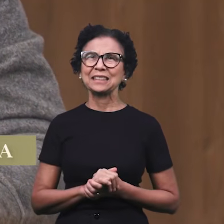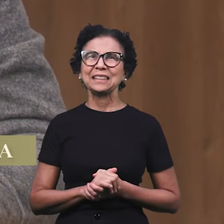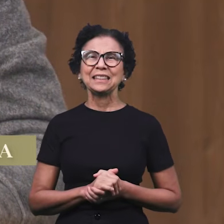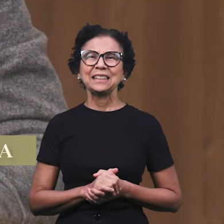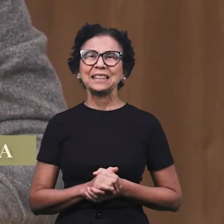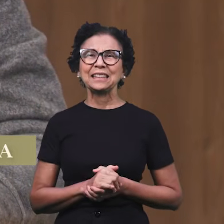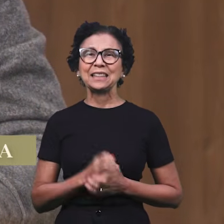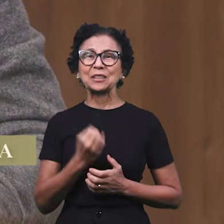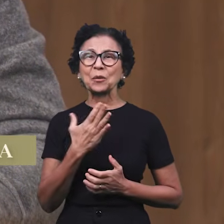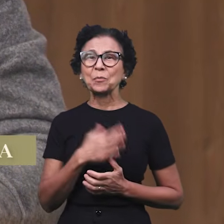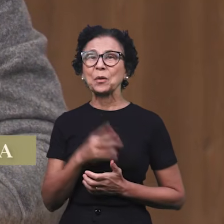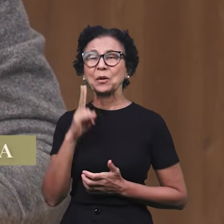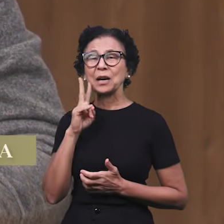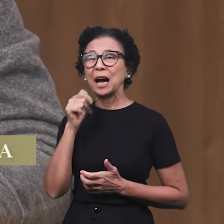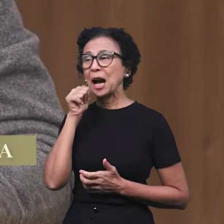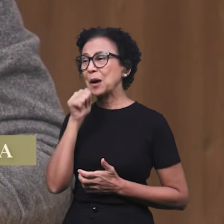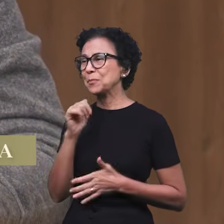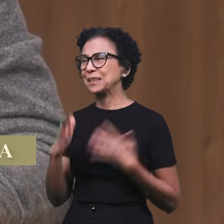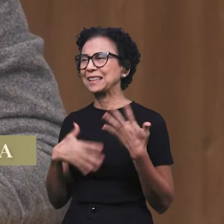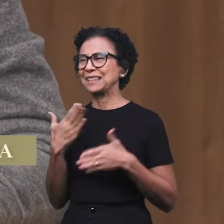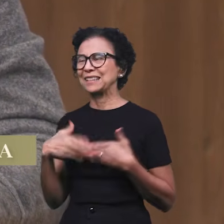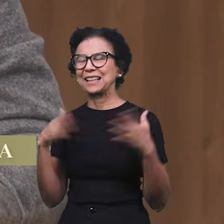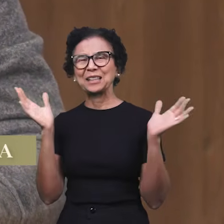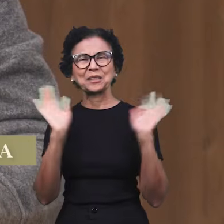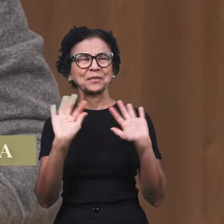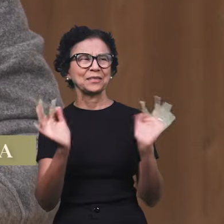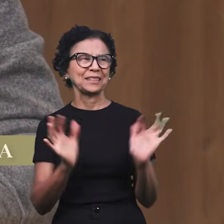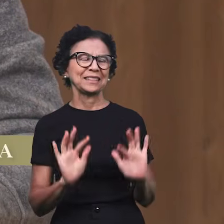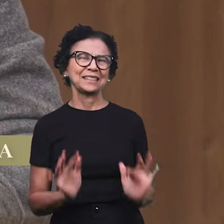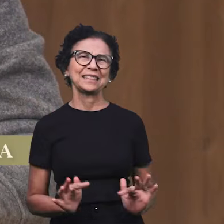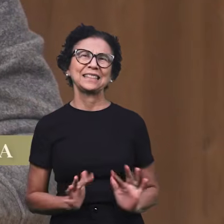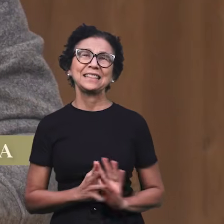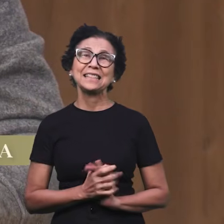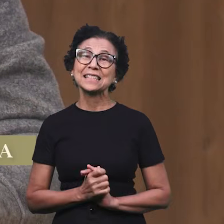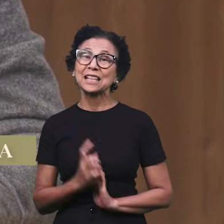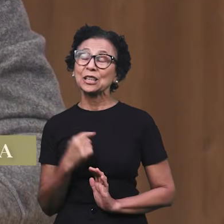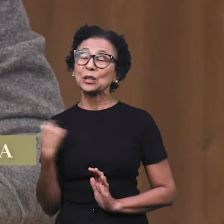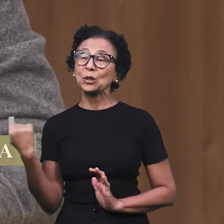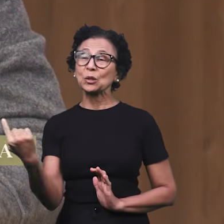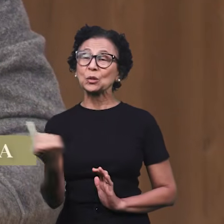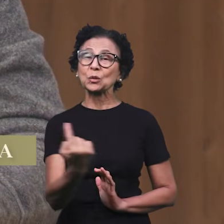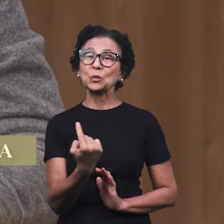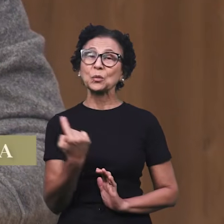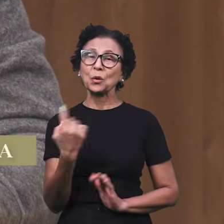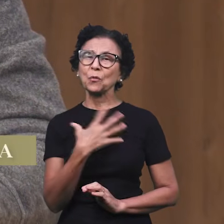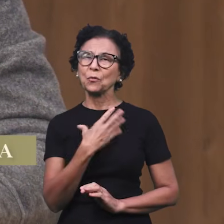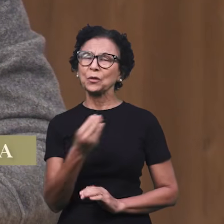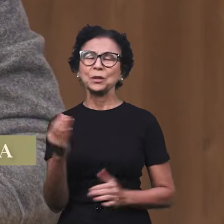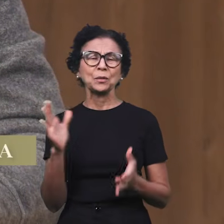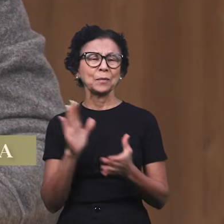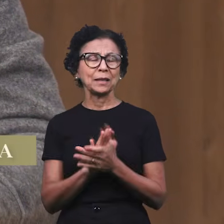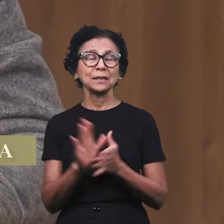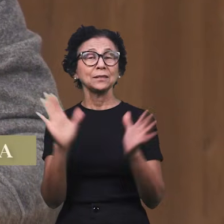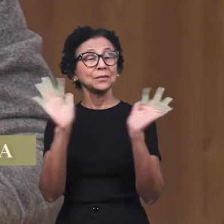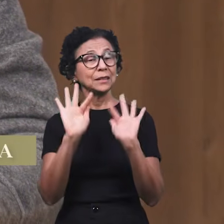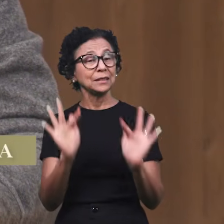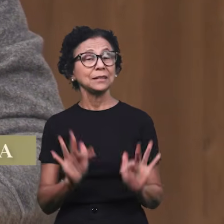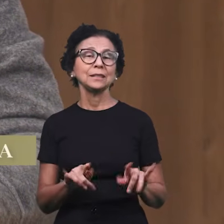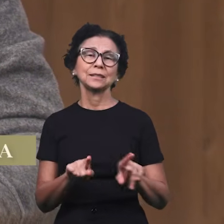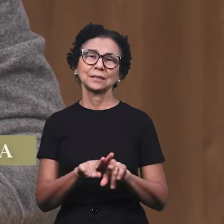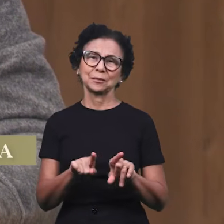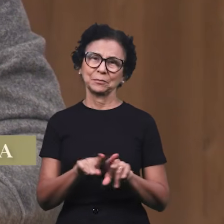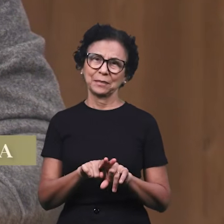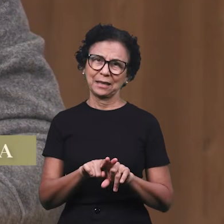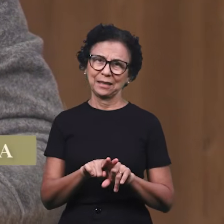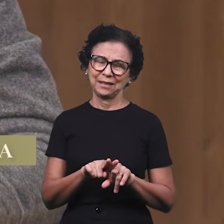a alegria da casa estar Contagiante. na mulher. O Senhor nos Contagiante. deu isso. Então, é a mulher que é a mãe, a esposa que se